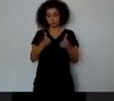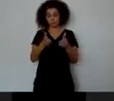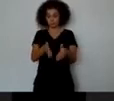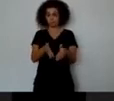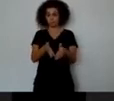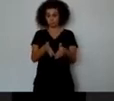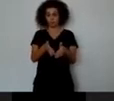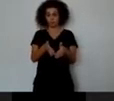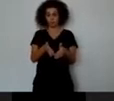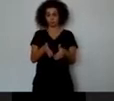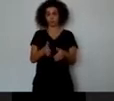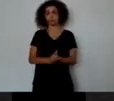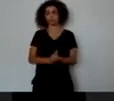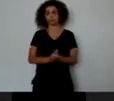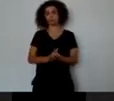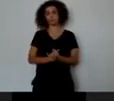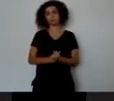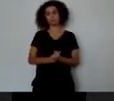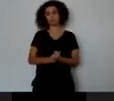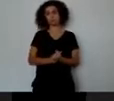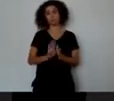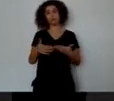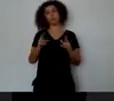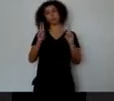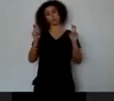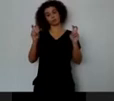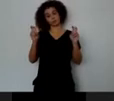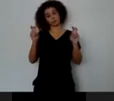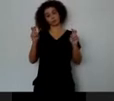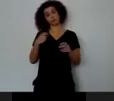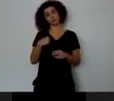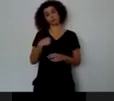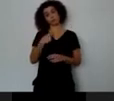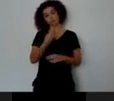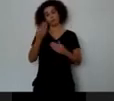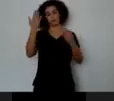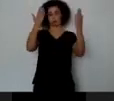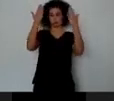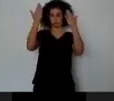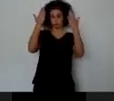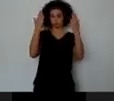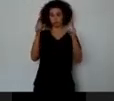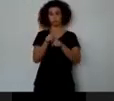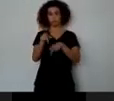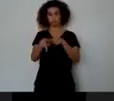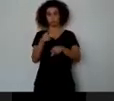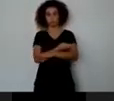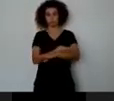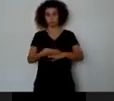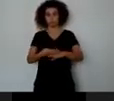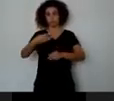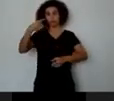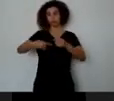mais redondinho, né? E aí o título que eu dei, como eu falei, é Psicologia e Branquitude, uma discussão acerca dos